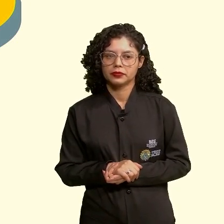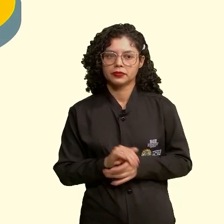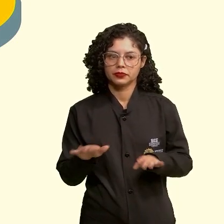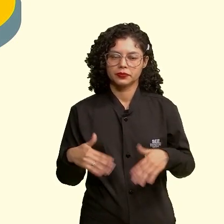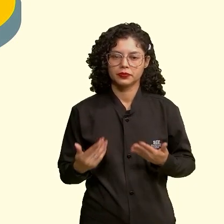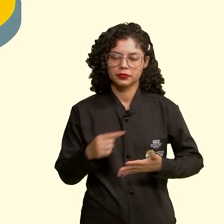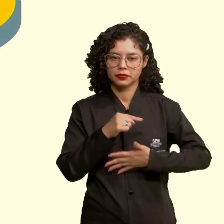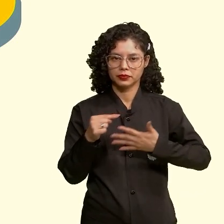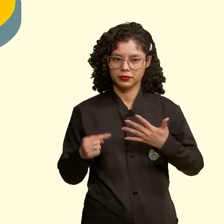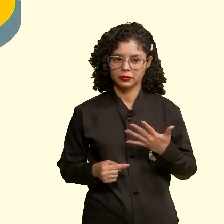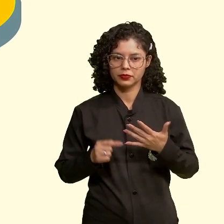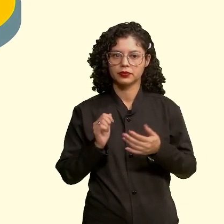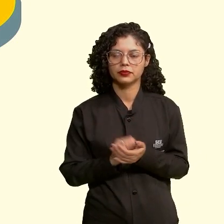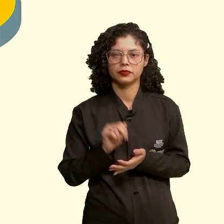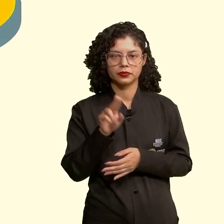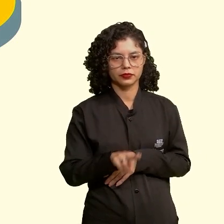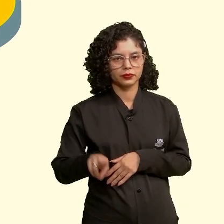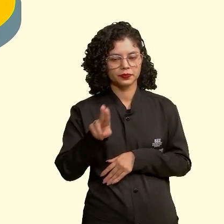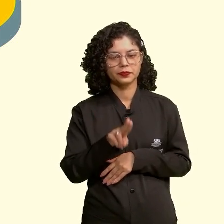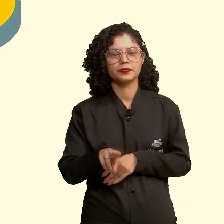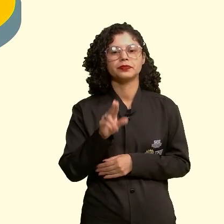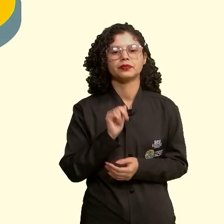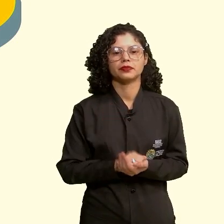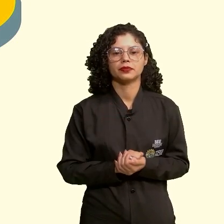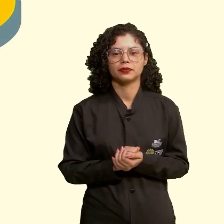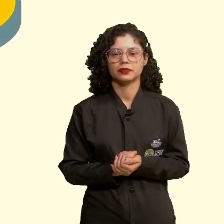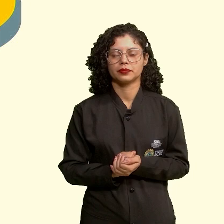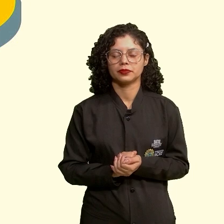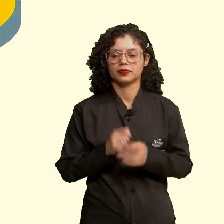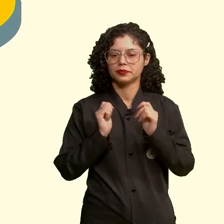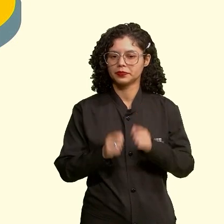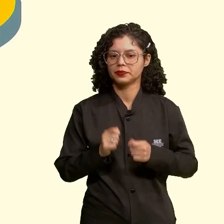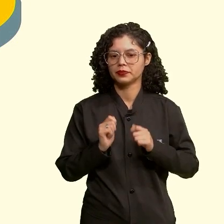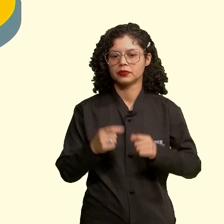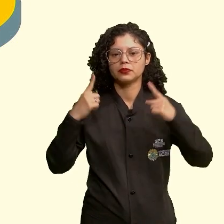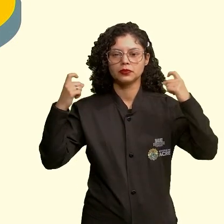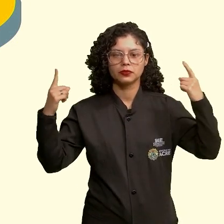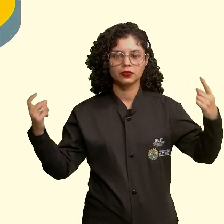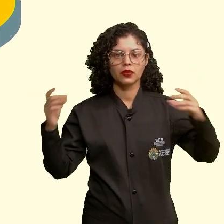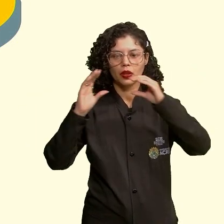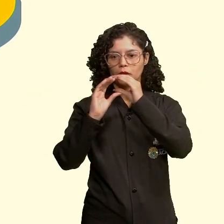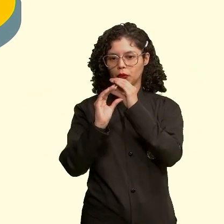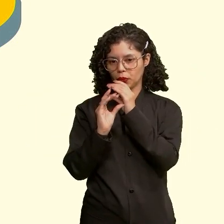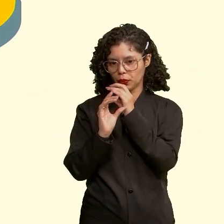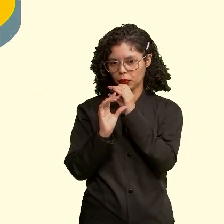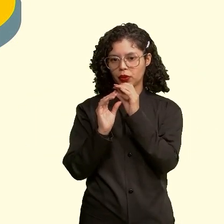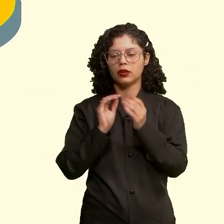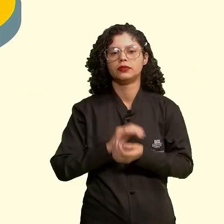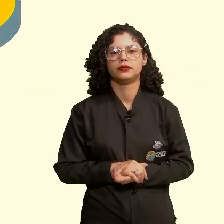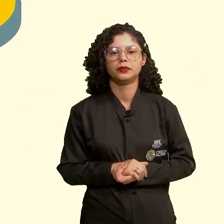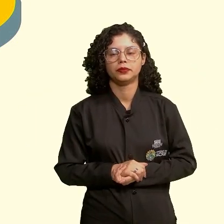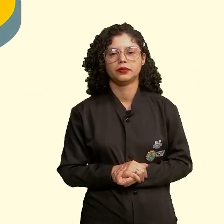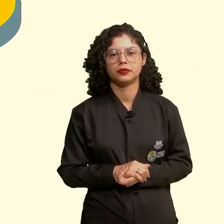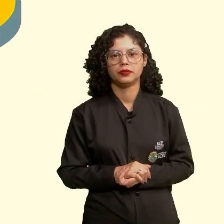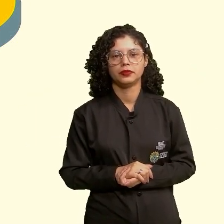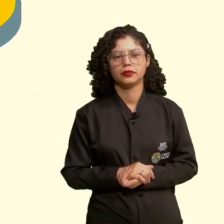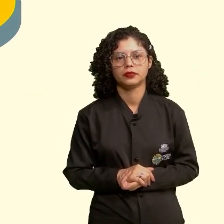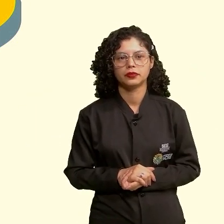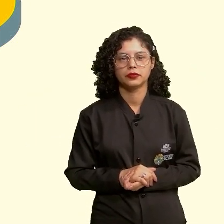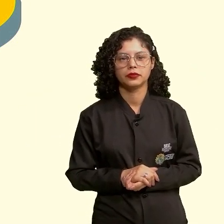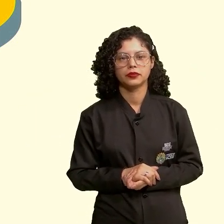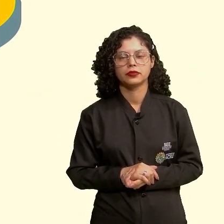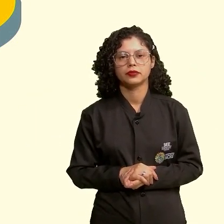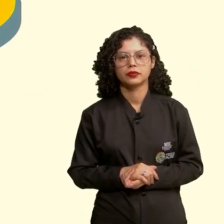qual tipo. Ele é um instrumento de corda, um instrumento de sopro, de metal. Como é que a gente